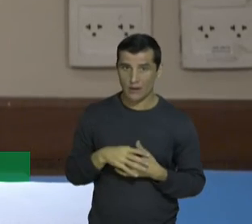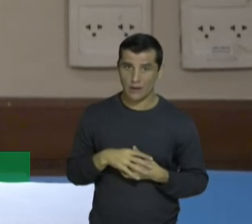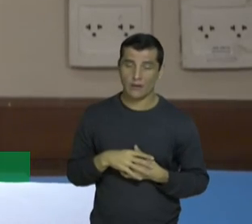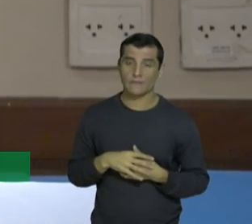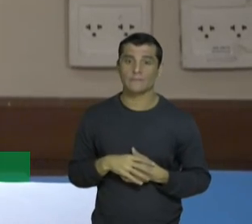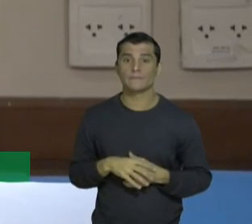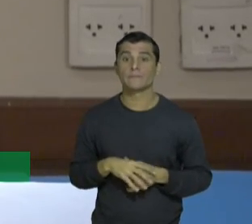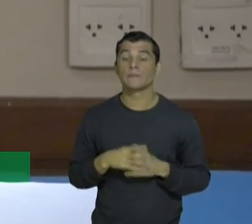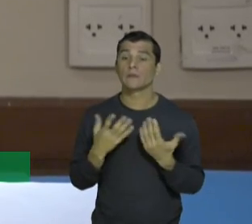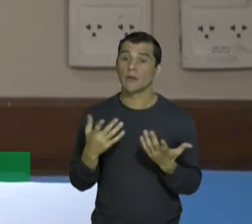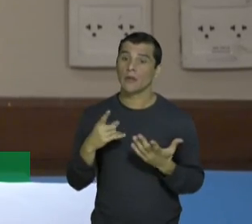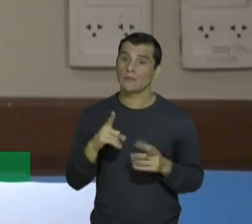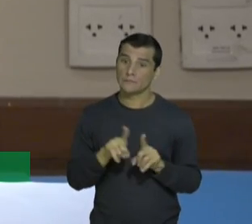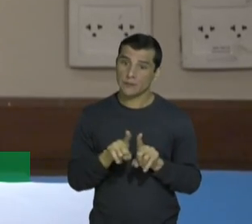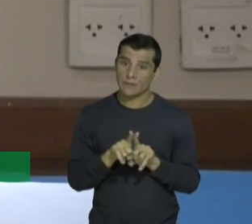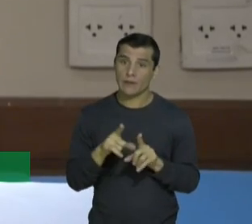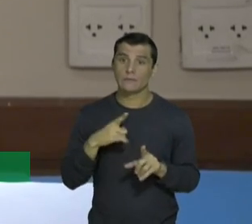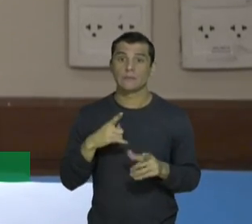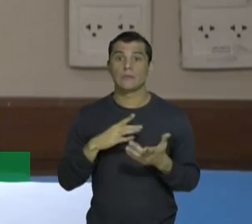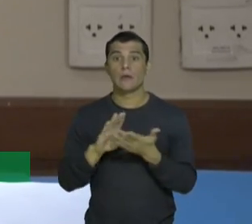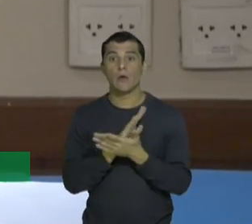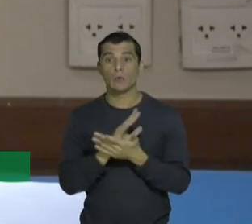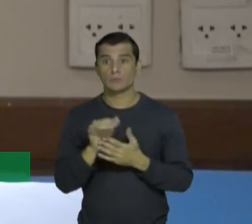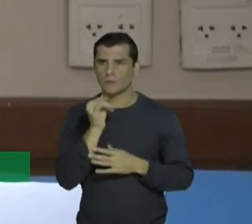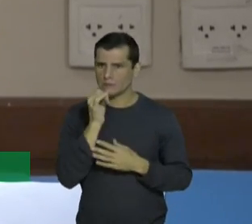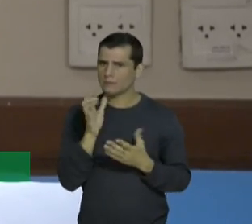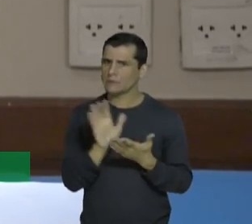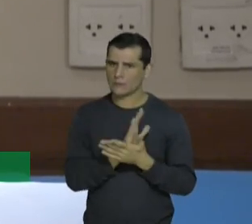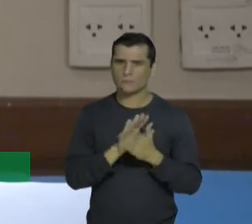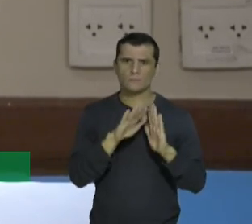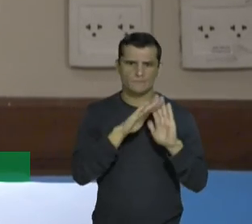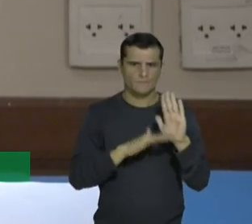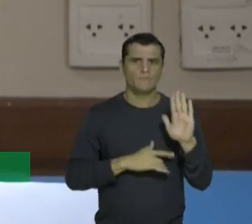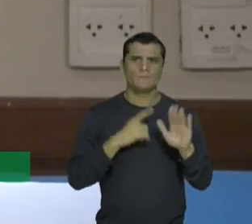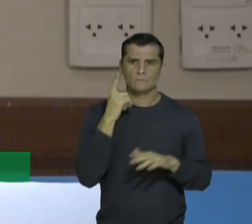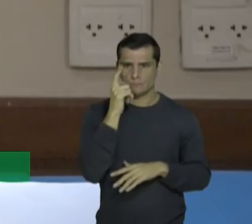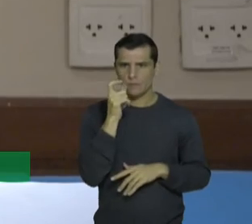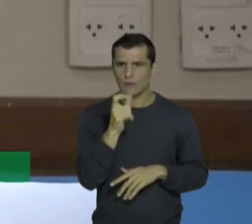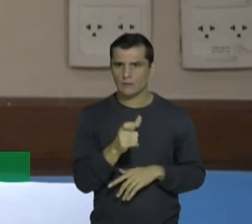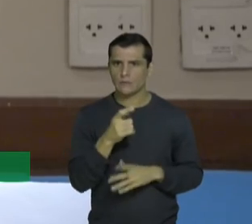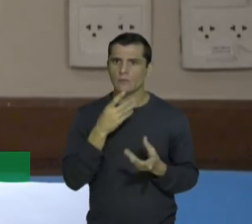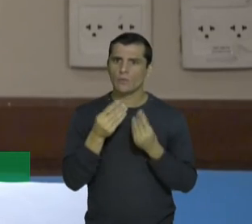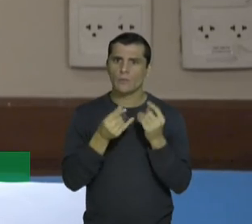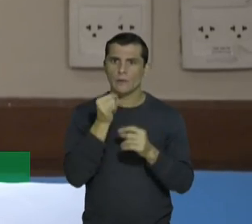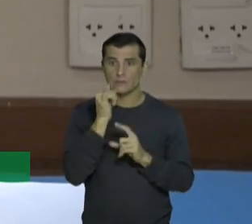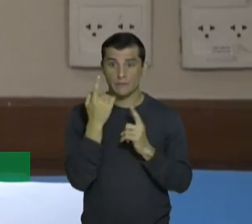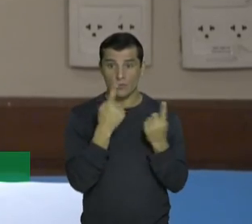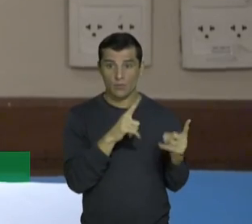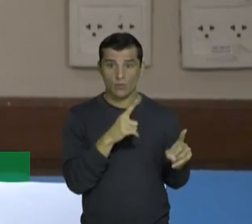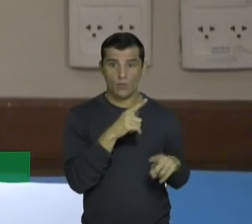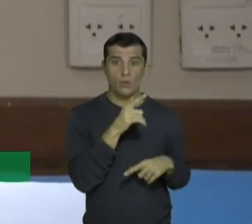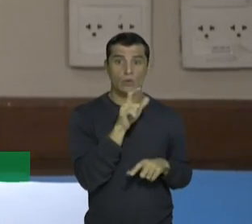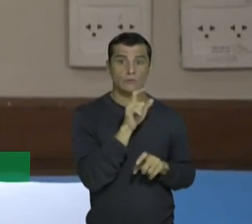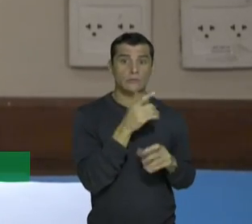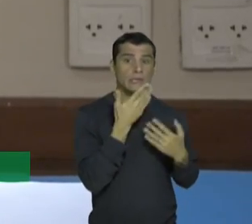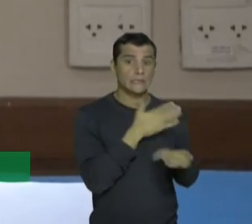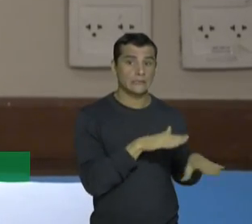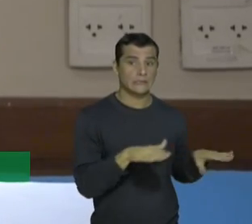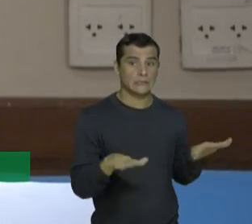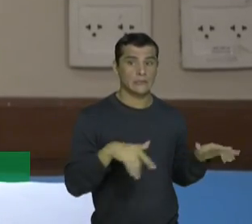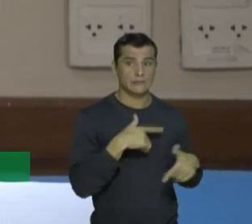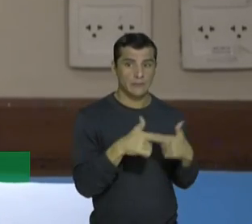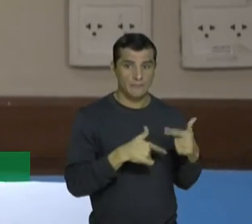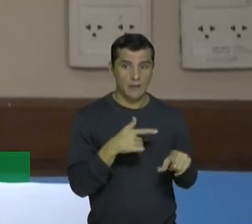agora por outro lado me parece que a coisas muito interessantes Como Eu mencionei né combate ao trabalho infantil liberdade de associação